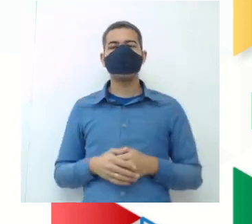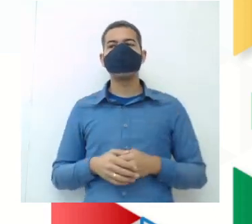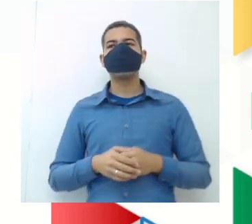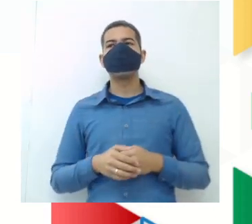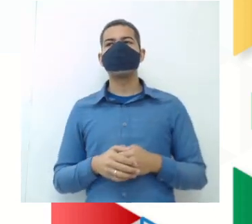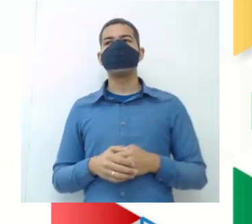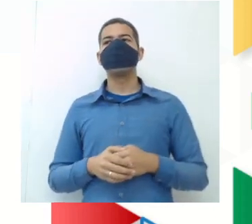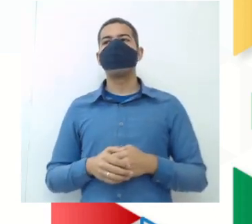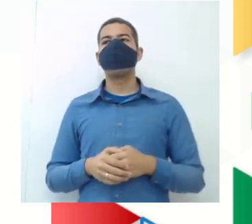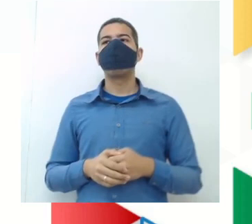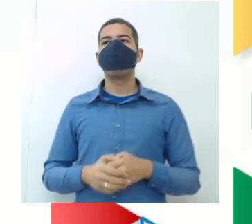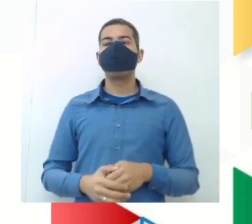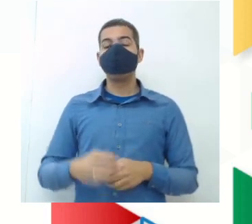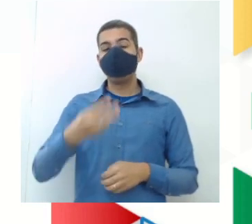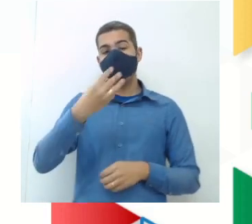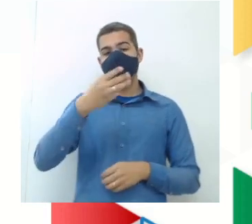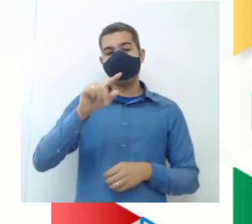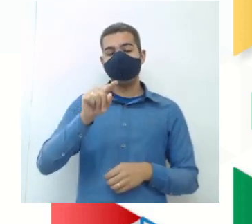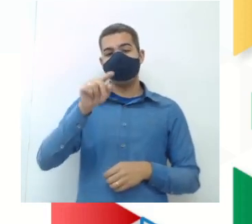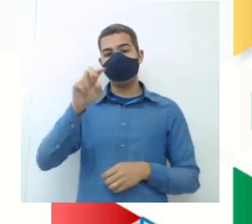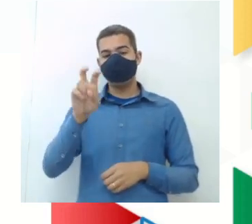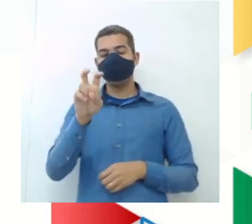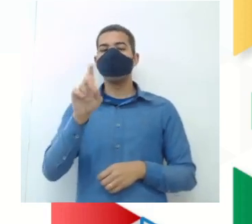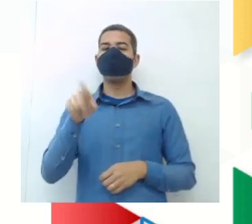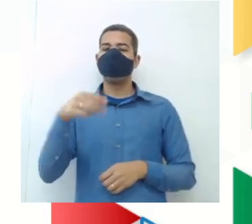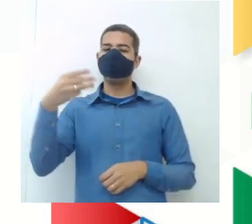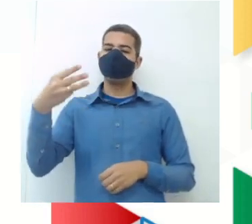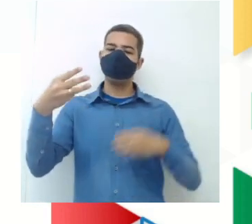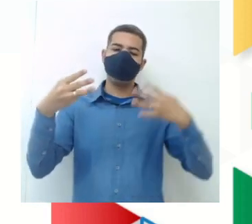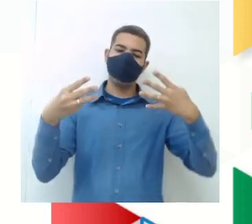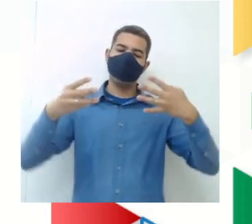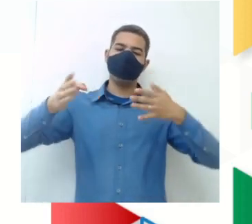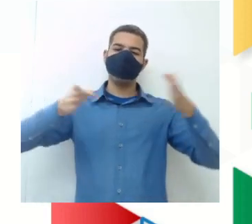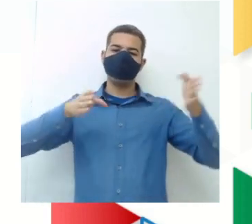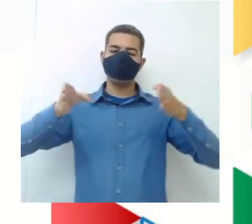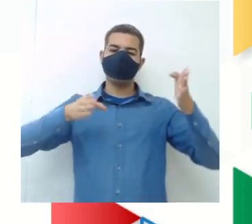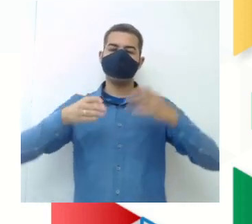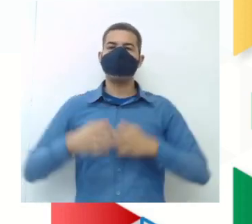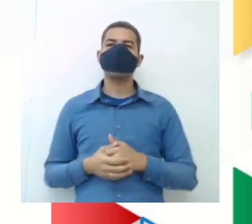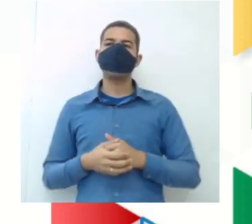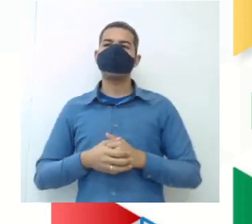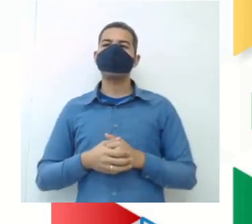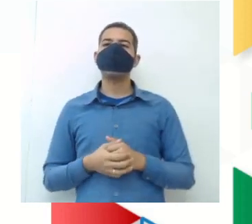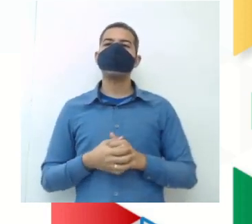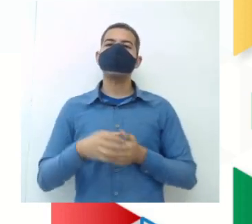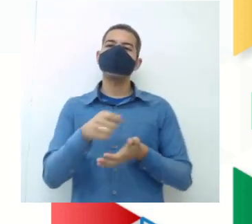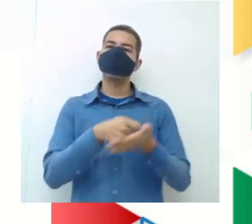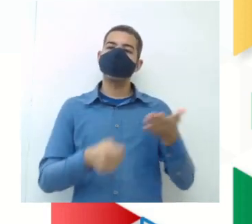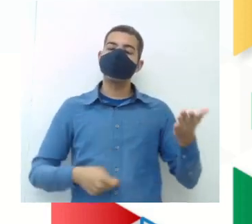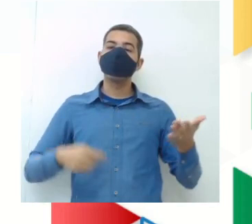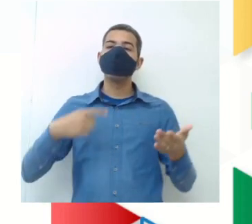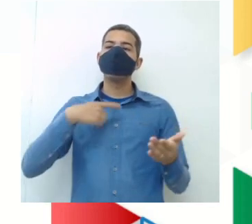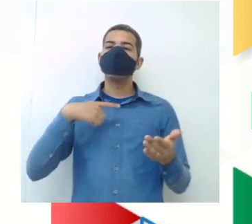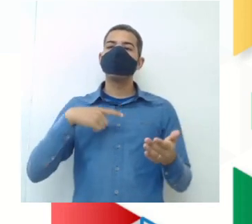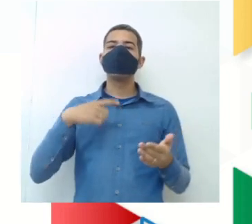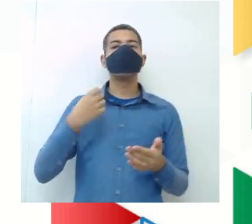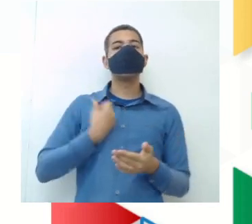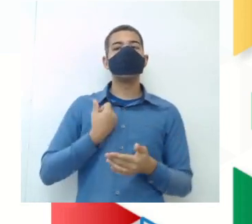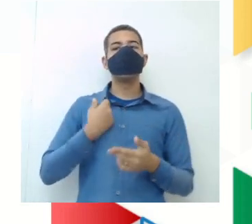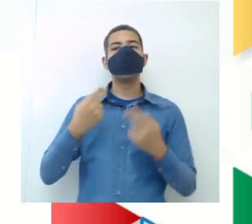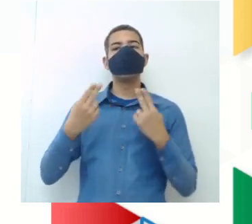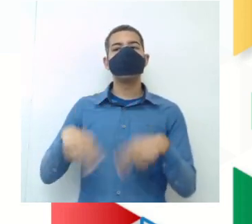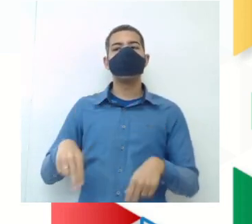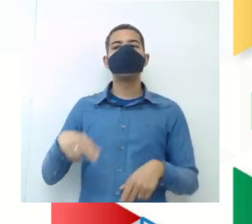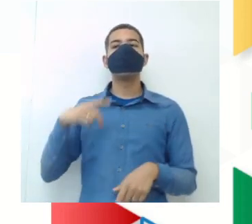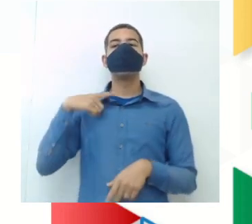representação. Entre 3 e 4, não esquece, tá? Escreva entre quais números naturais